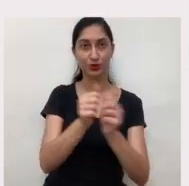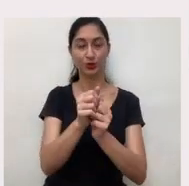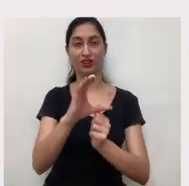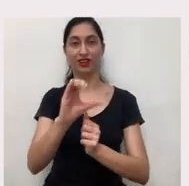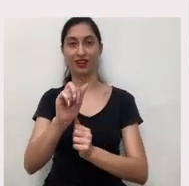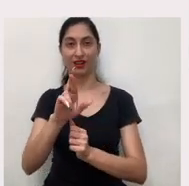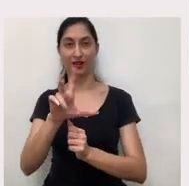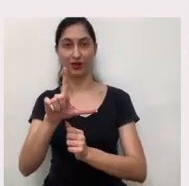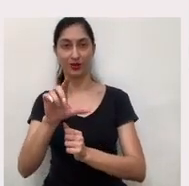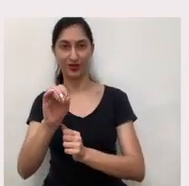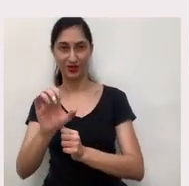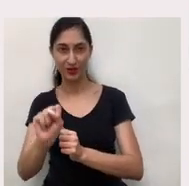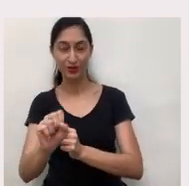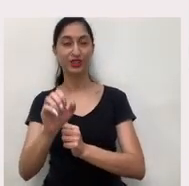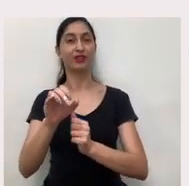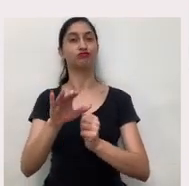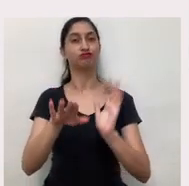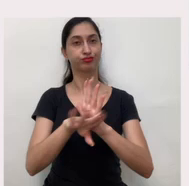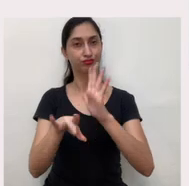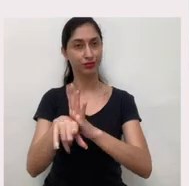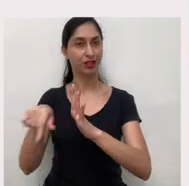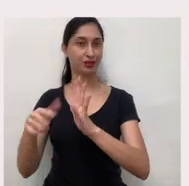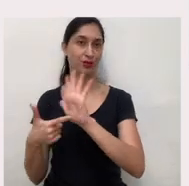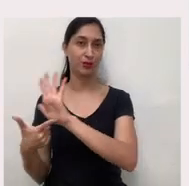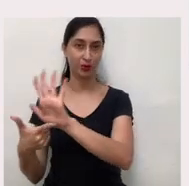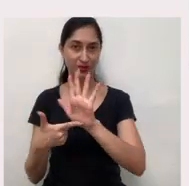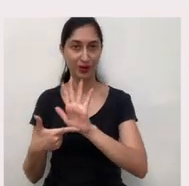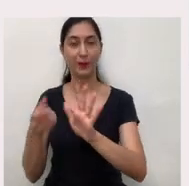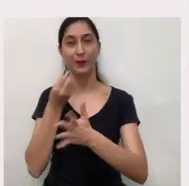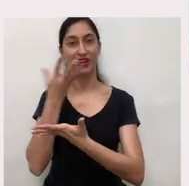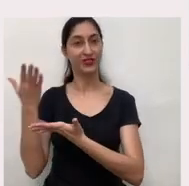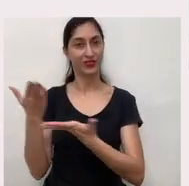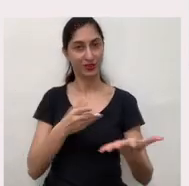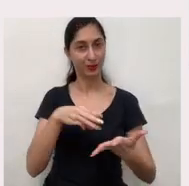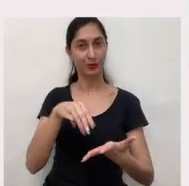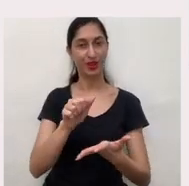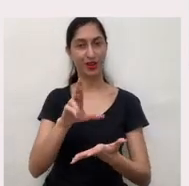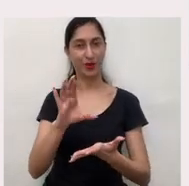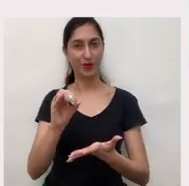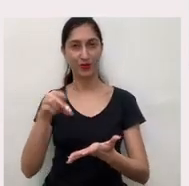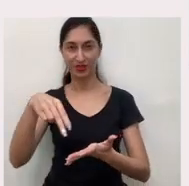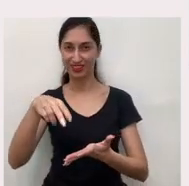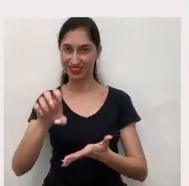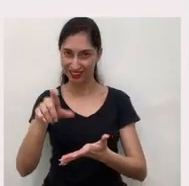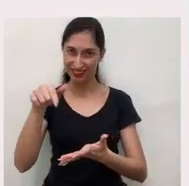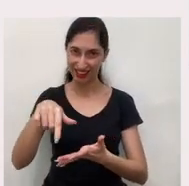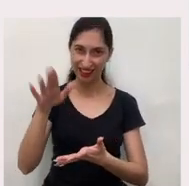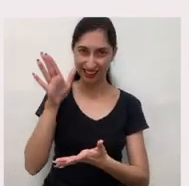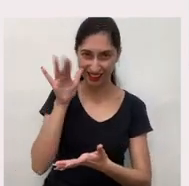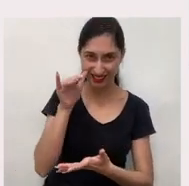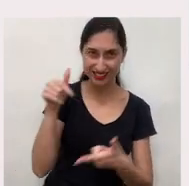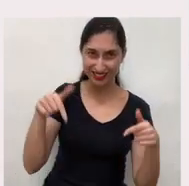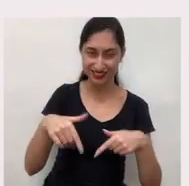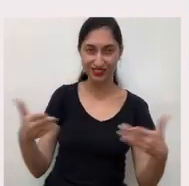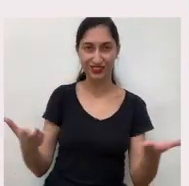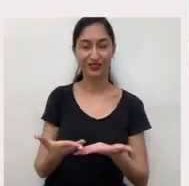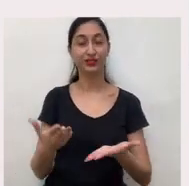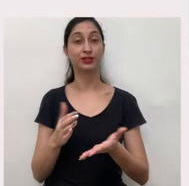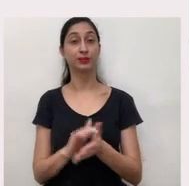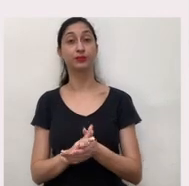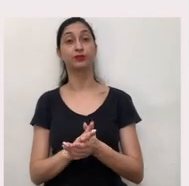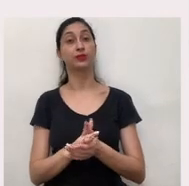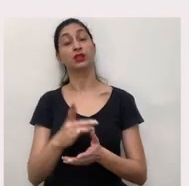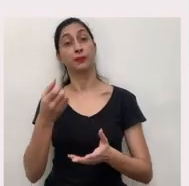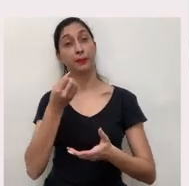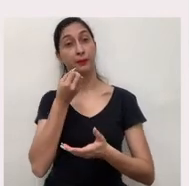noite, Marconi. Bem-vindo também. Pessoal, eu desejo a todos, então, um ótimo encontro. Queria lembrar que qualquer